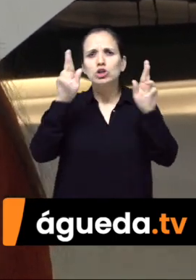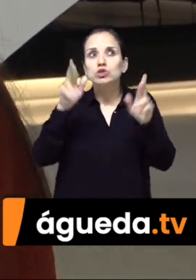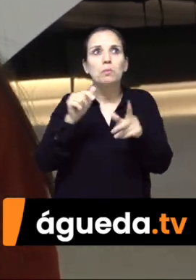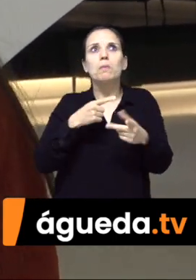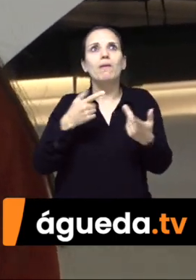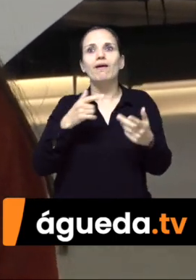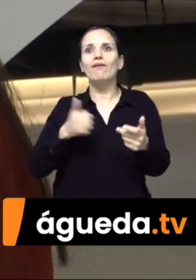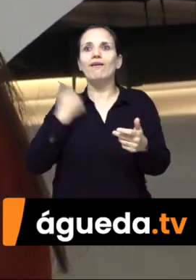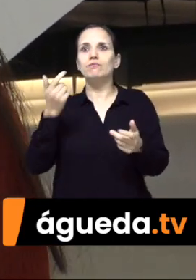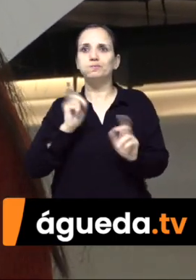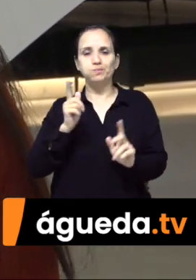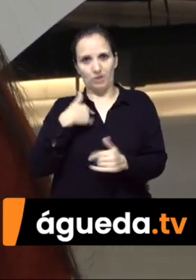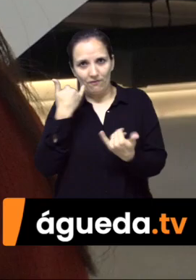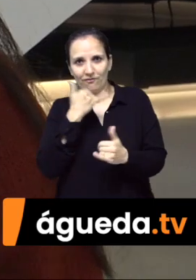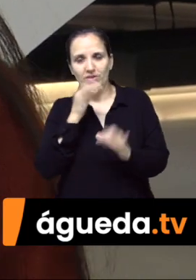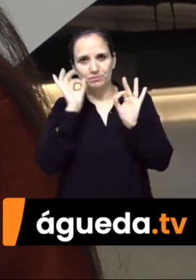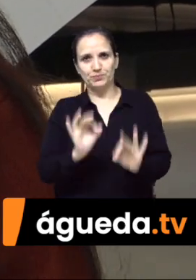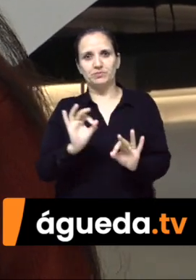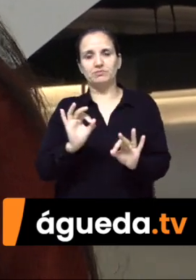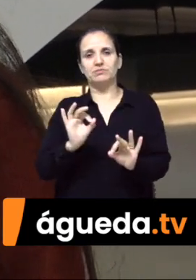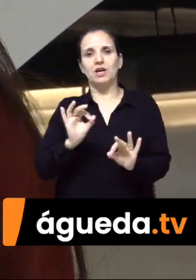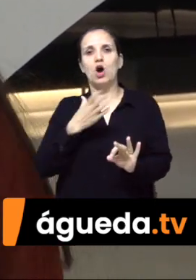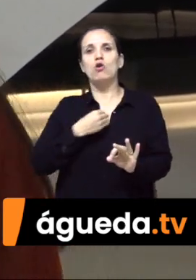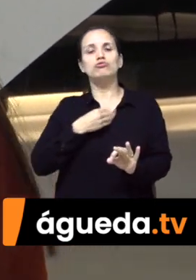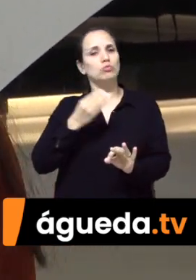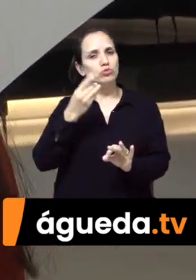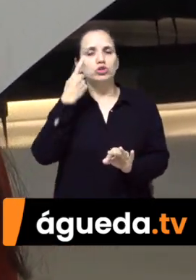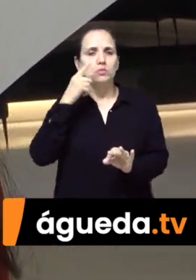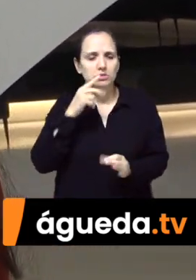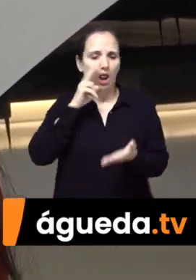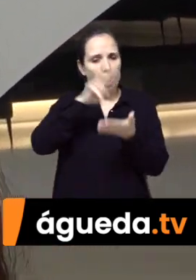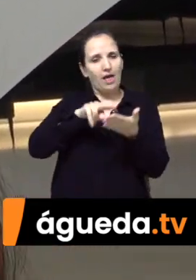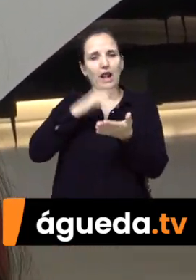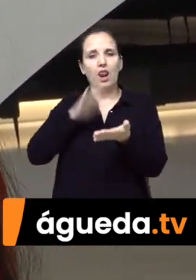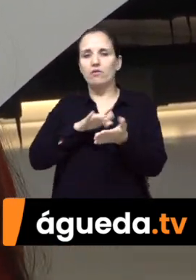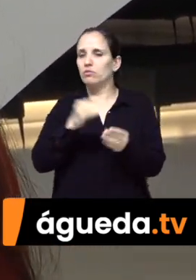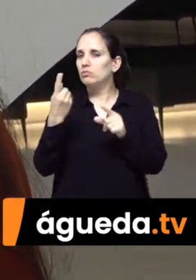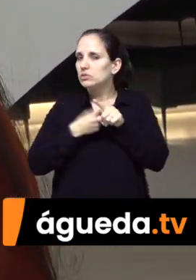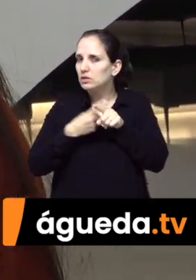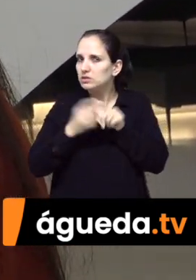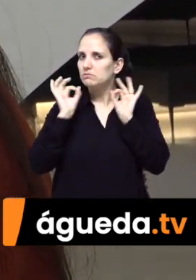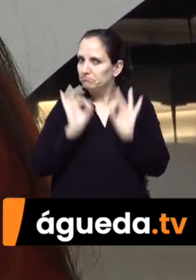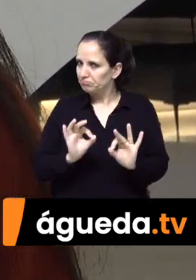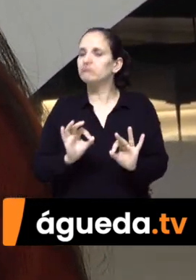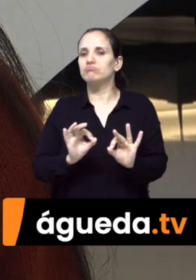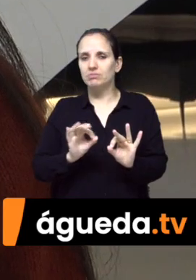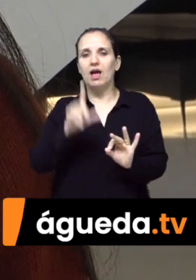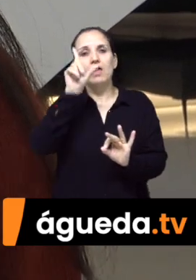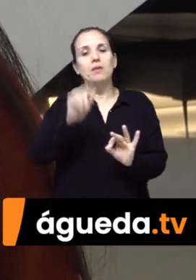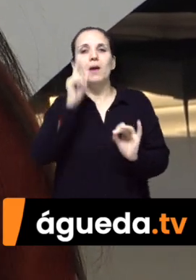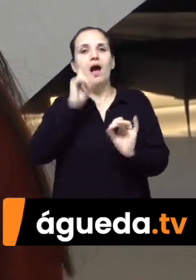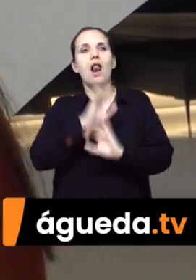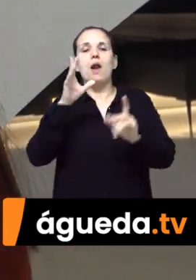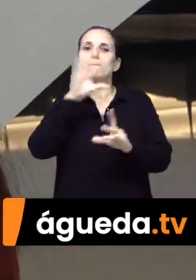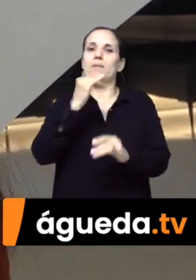resultado, mas fiquei bastante feliz. Eu gostei principalmente da experiência de poder ler este livro, que achei bastante interessante. E, obviamente, que fiquei ainda